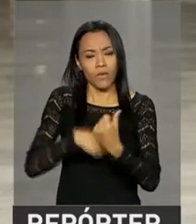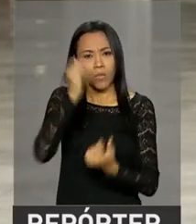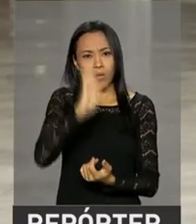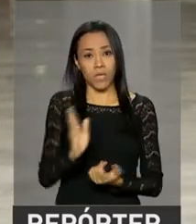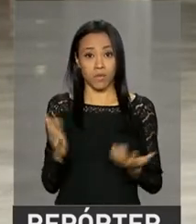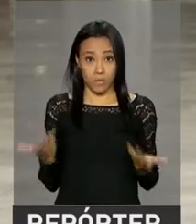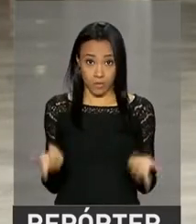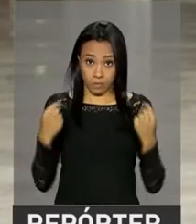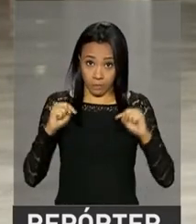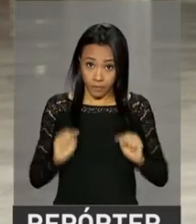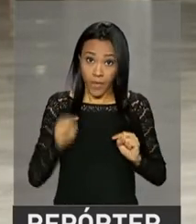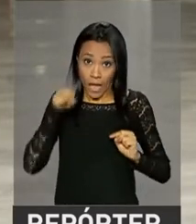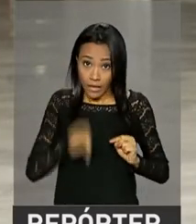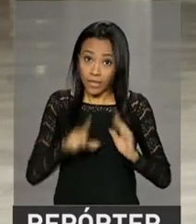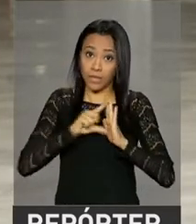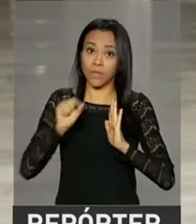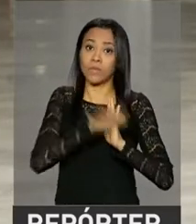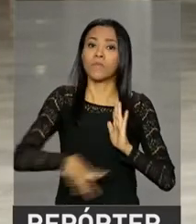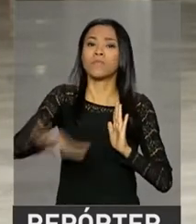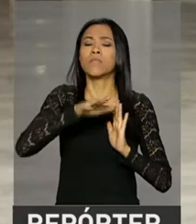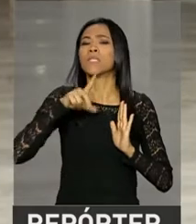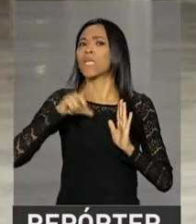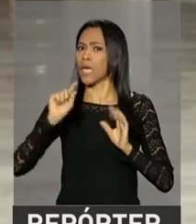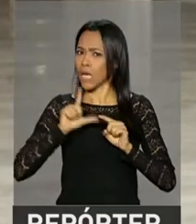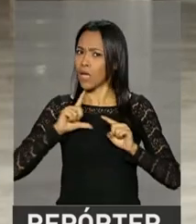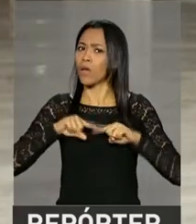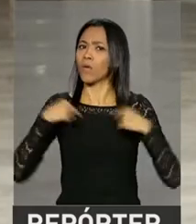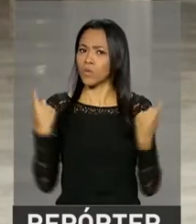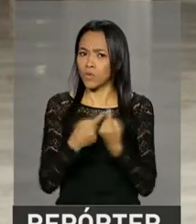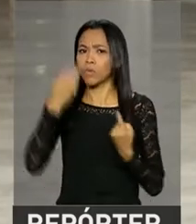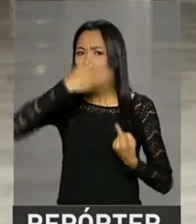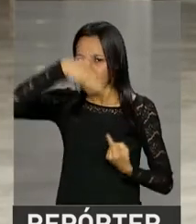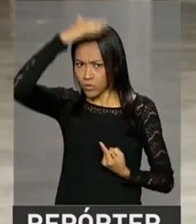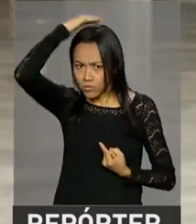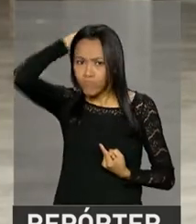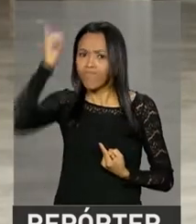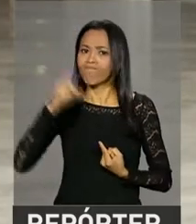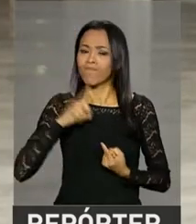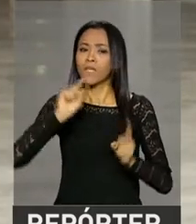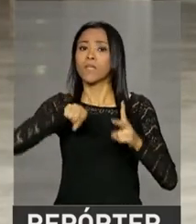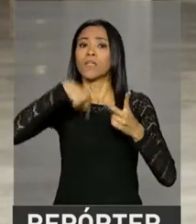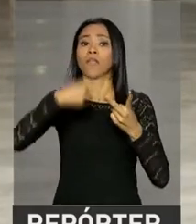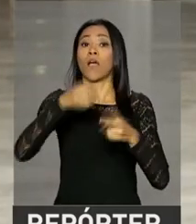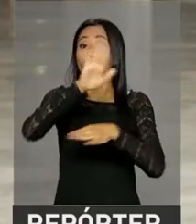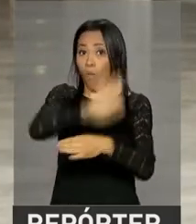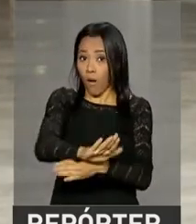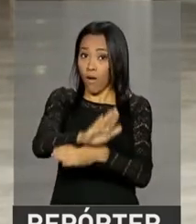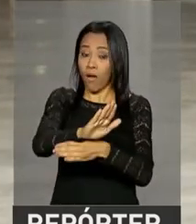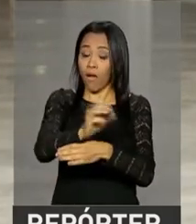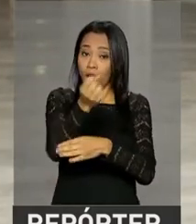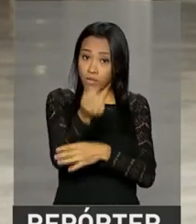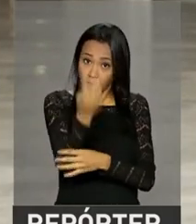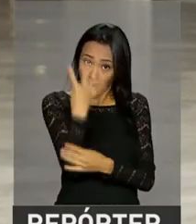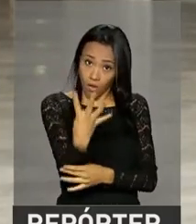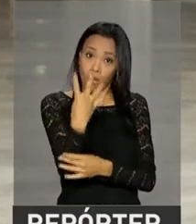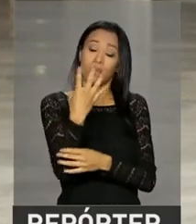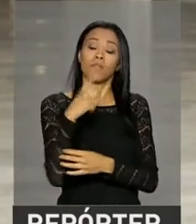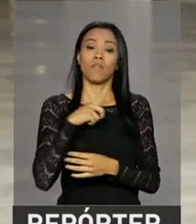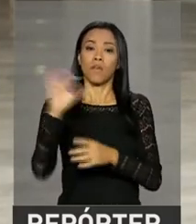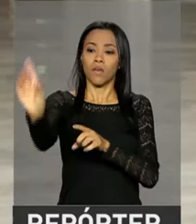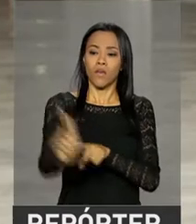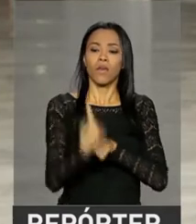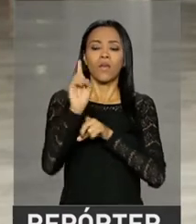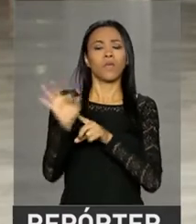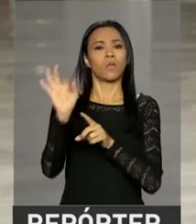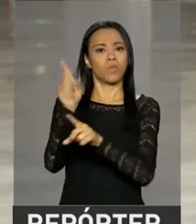aqui no palácio do planalto o presidente michel temer tem reuniões previstas à tarde às 4 horas ele recebe o presidente da confederação nacional dos